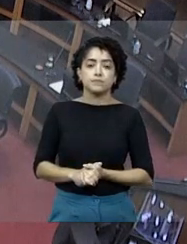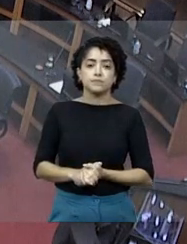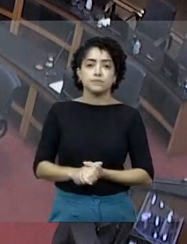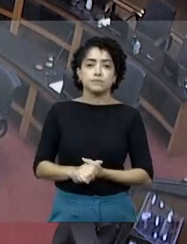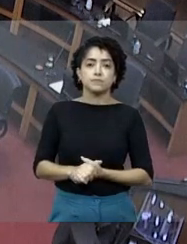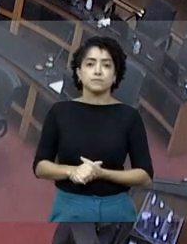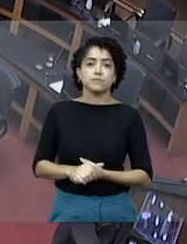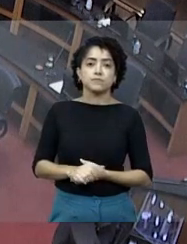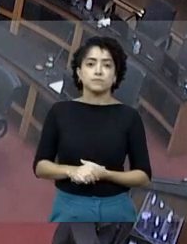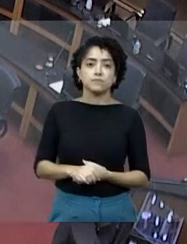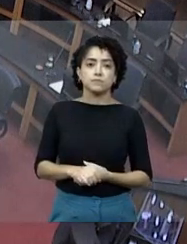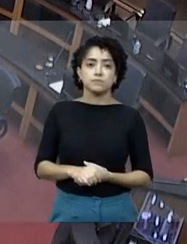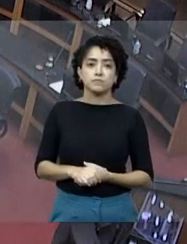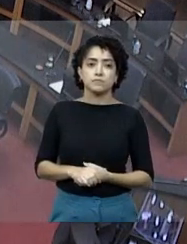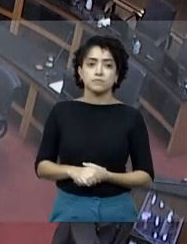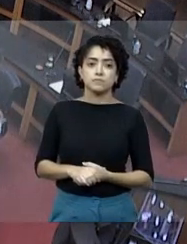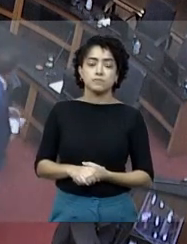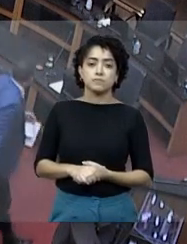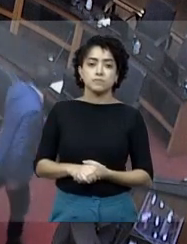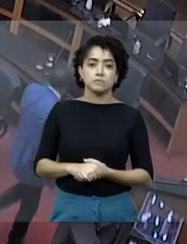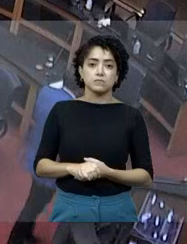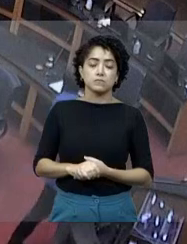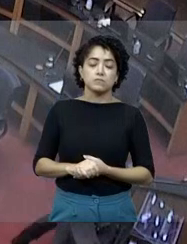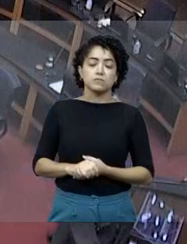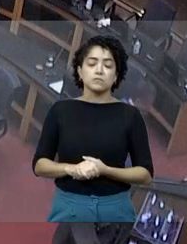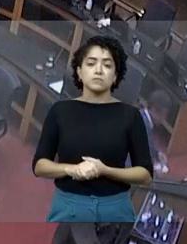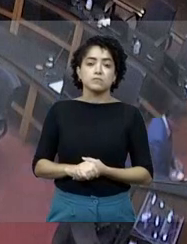Desde pequenininho.